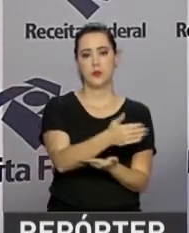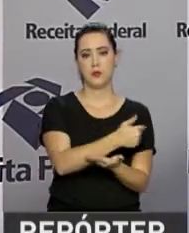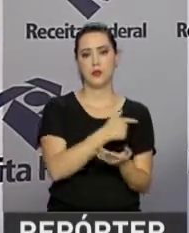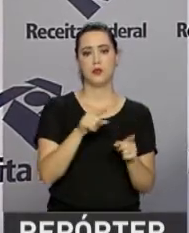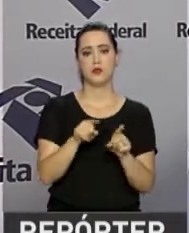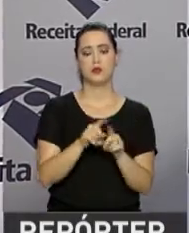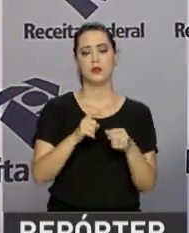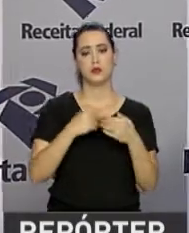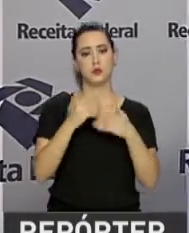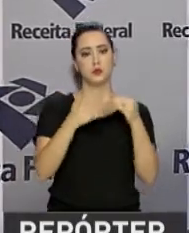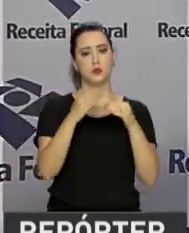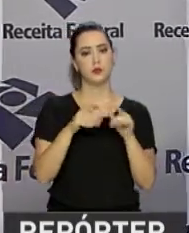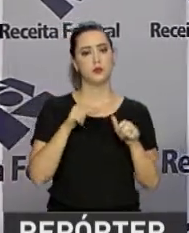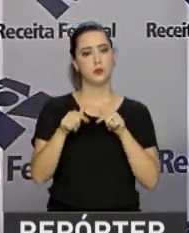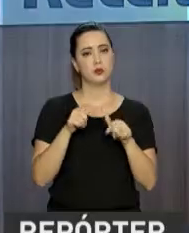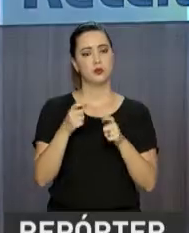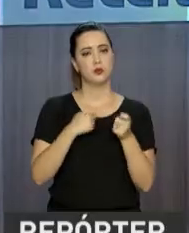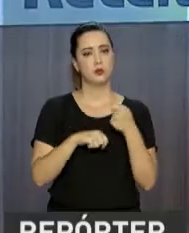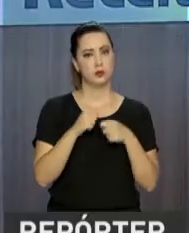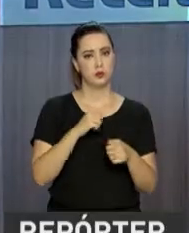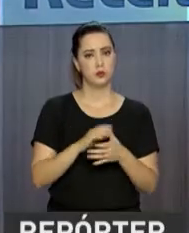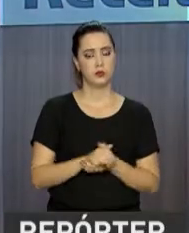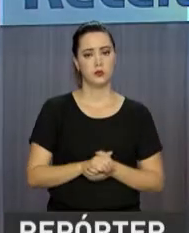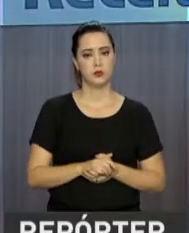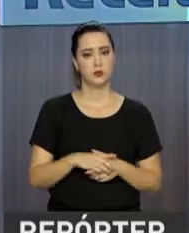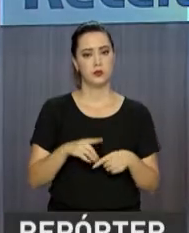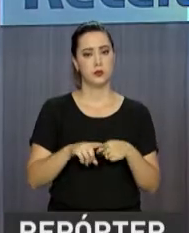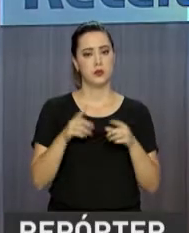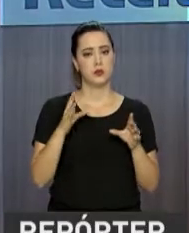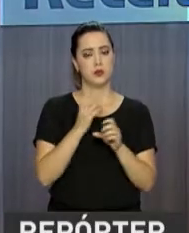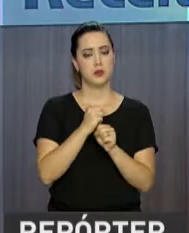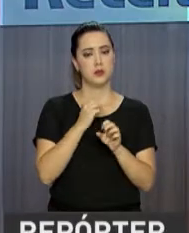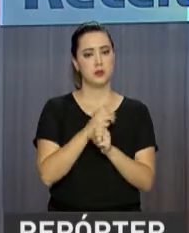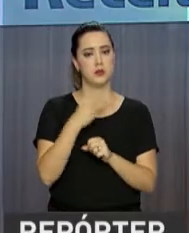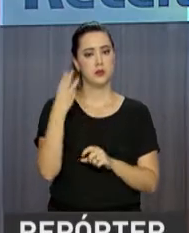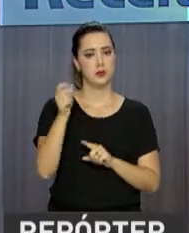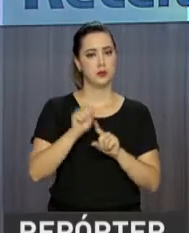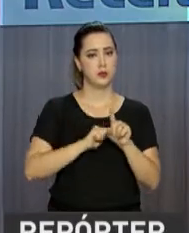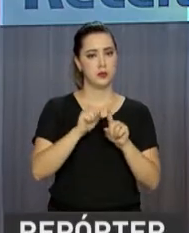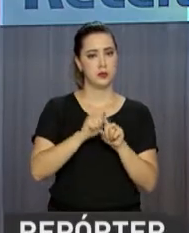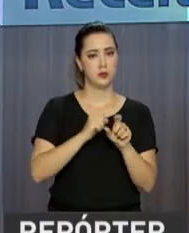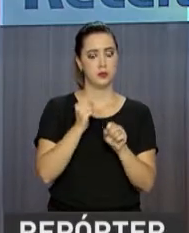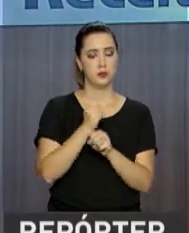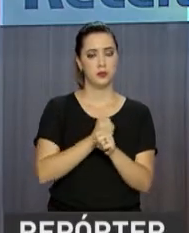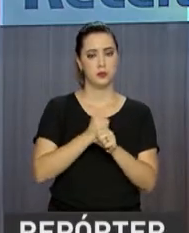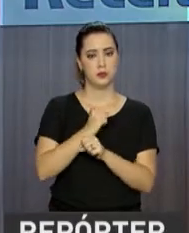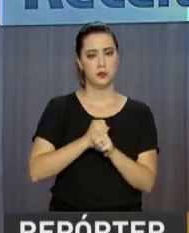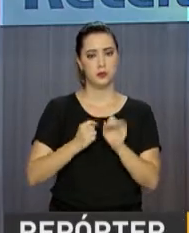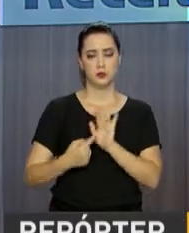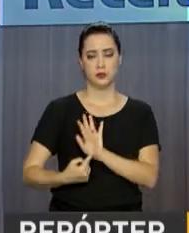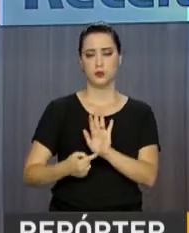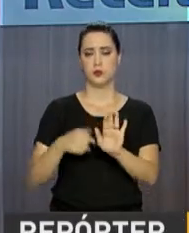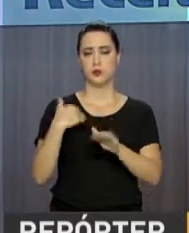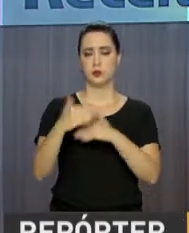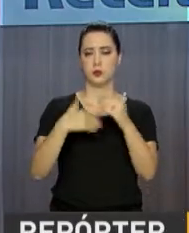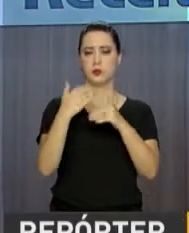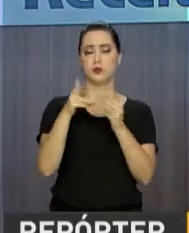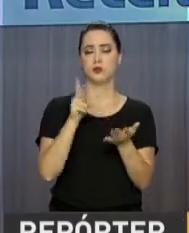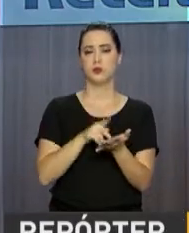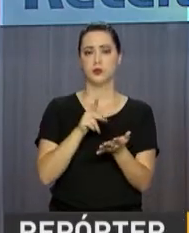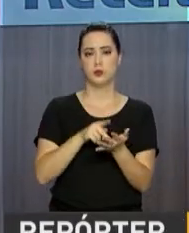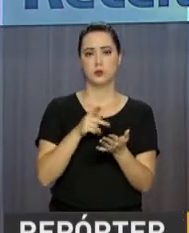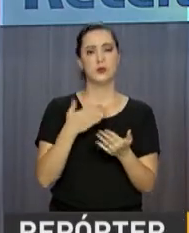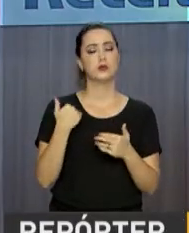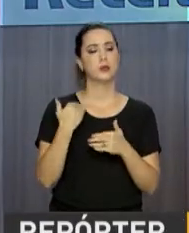ao desempenho da atividade econômica já no acumulado dos três primeiros meses do ano a arrecadação registrou um crescimento real